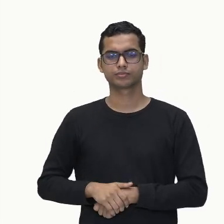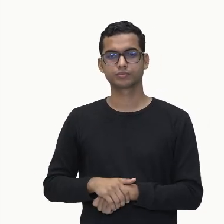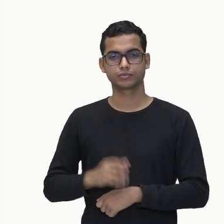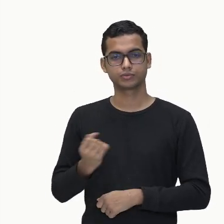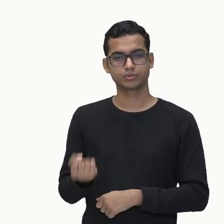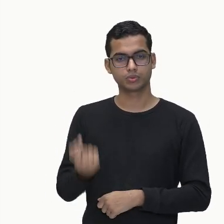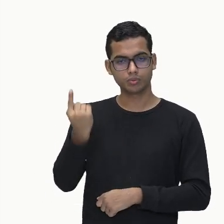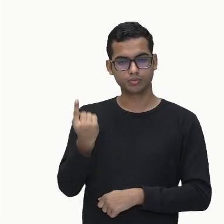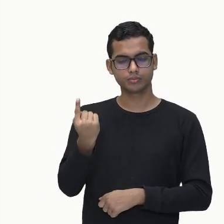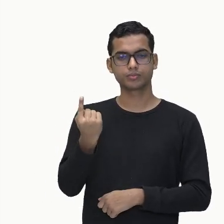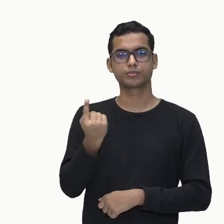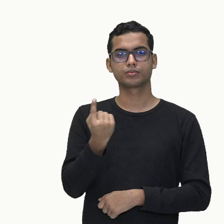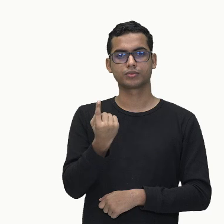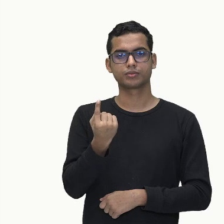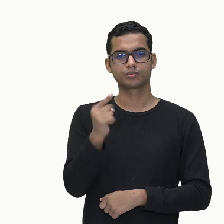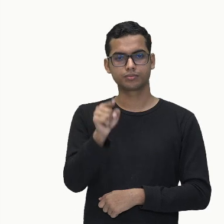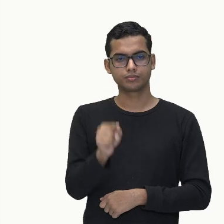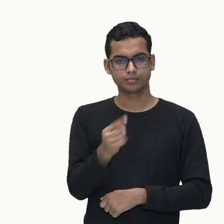1:1